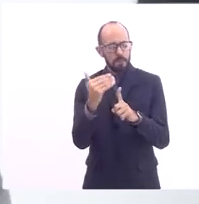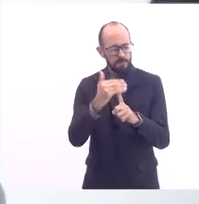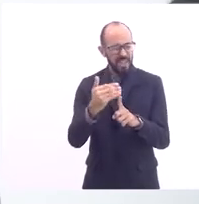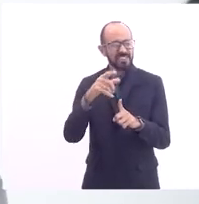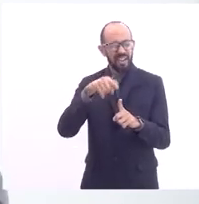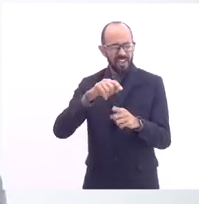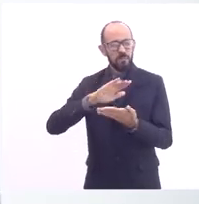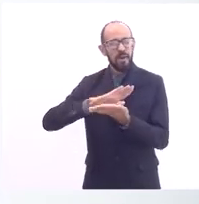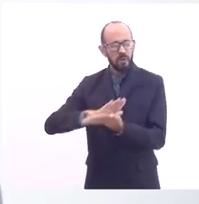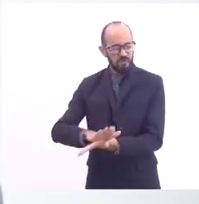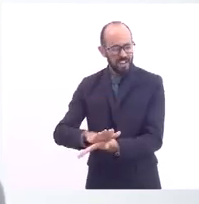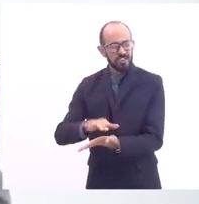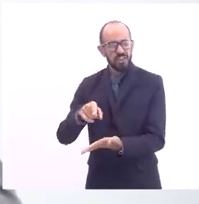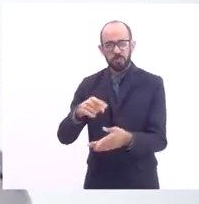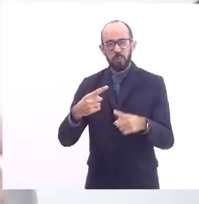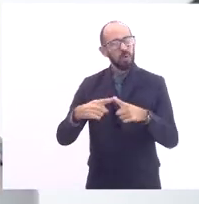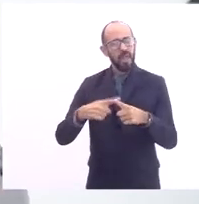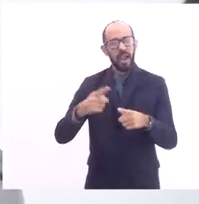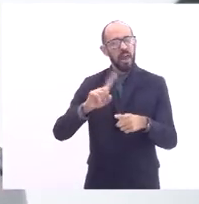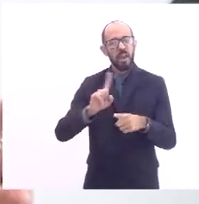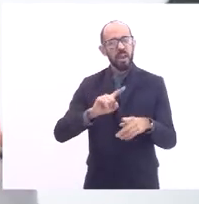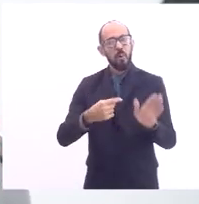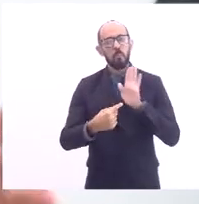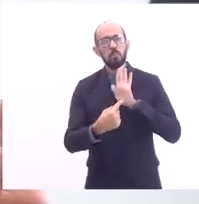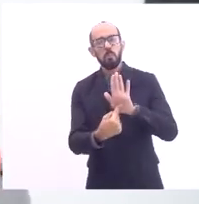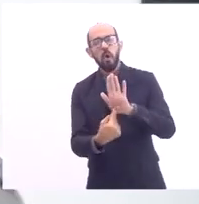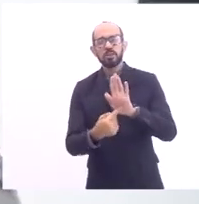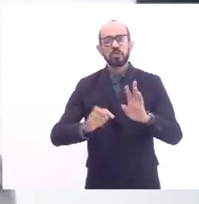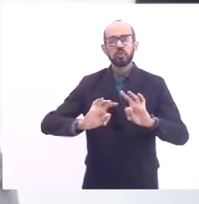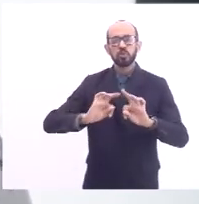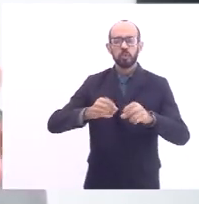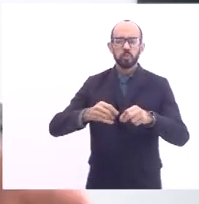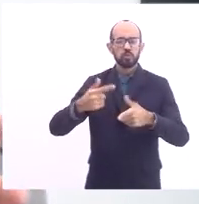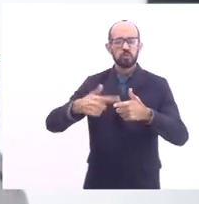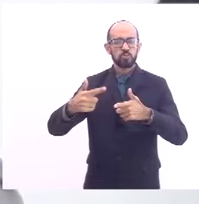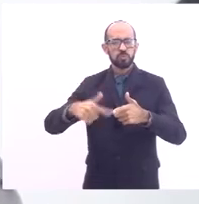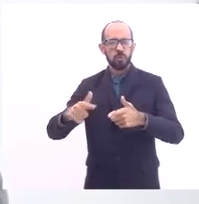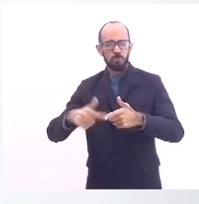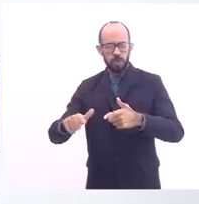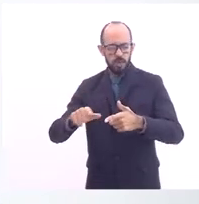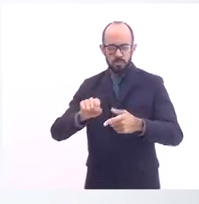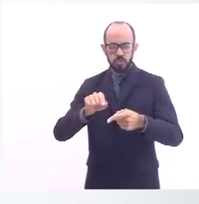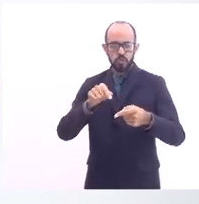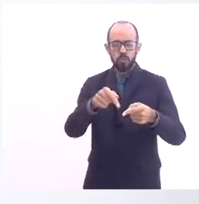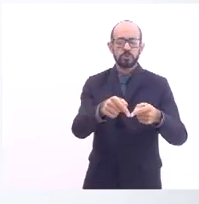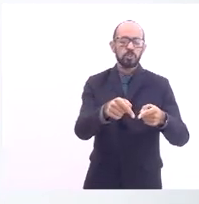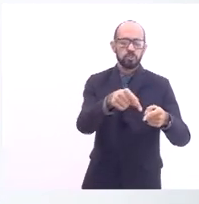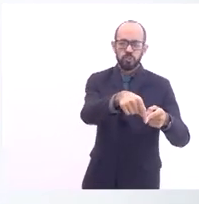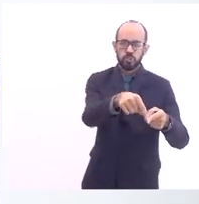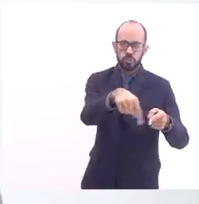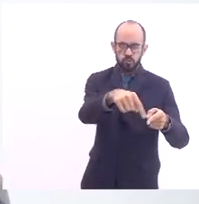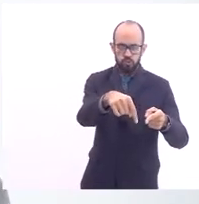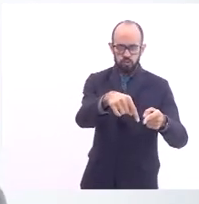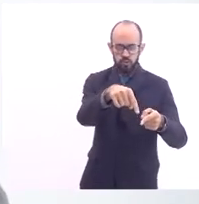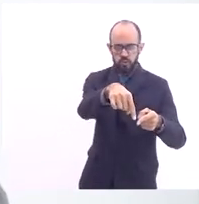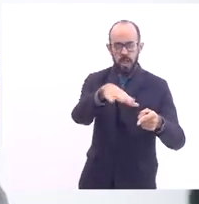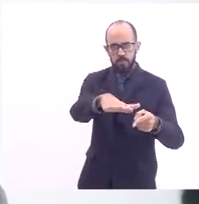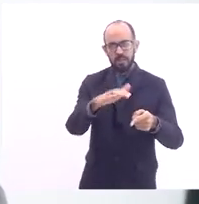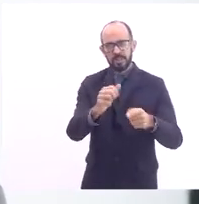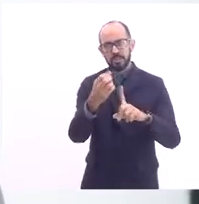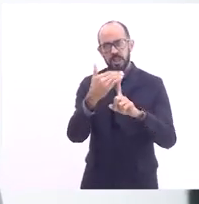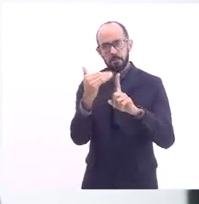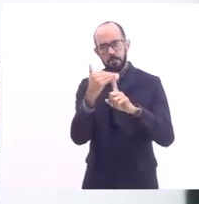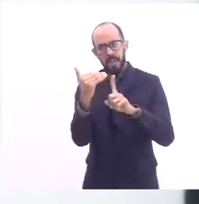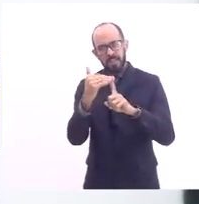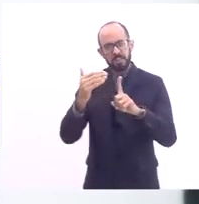a média não retrata as questões pontuais, específicas, então a média estando razoável